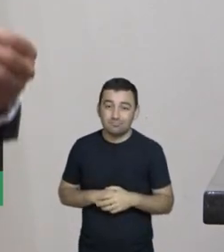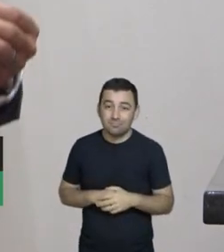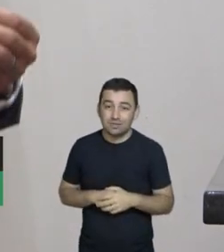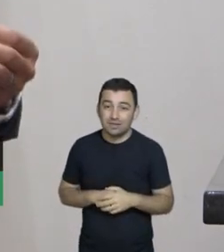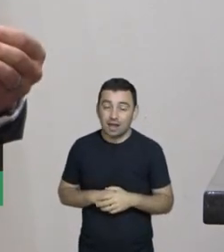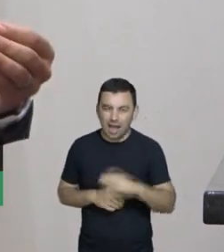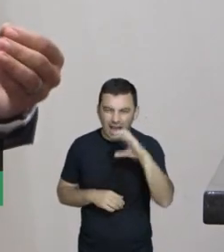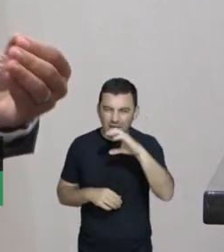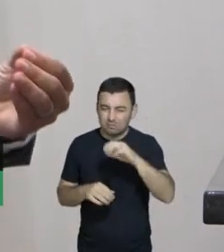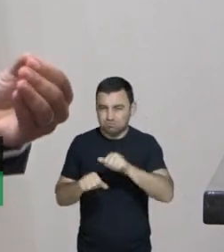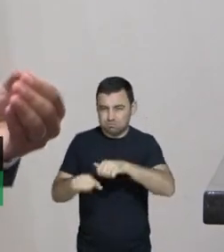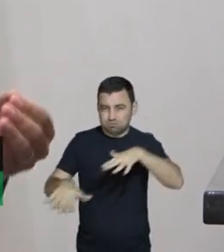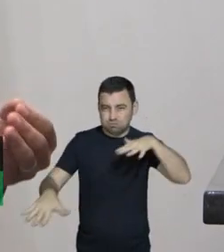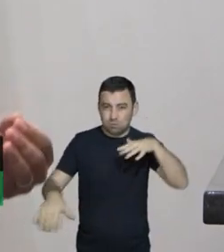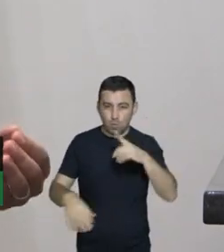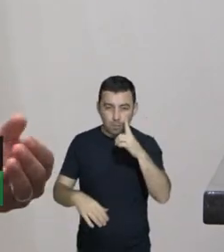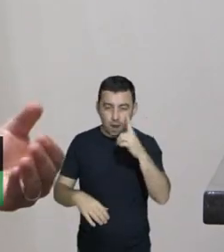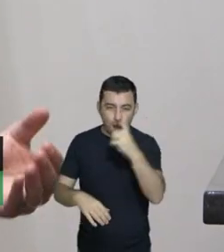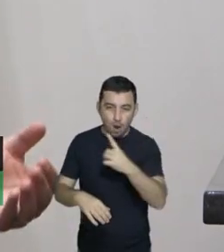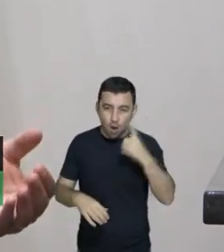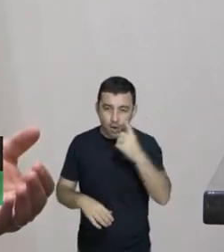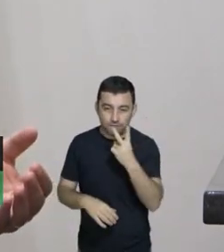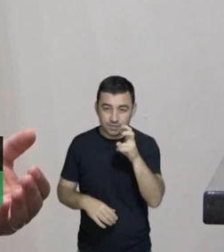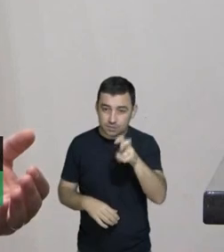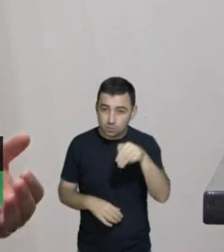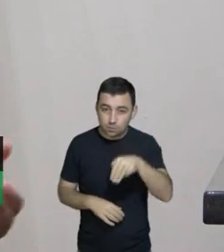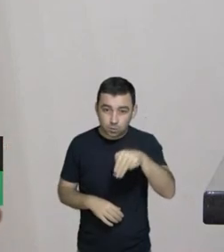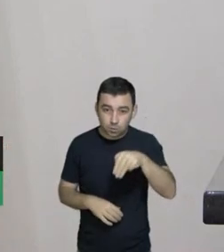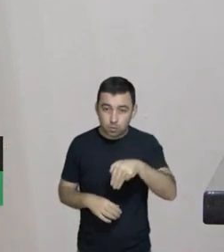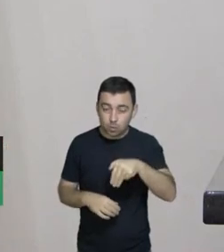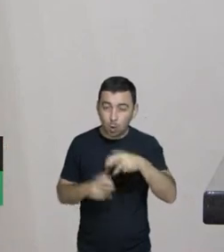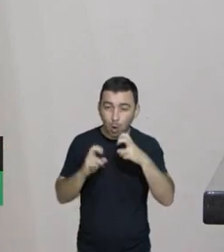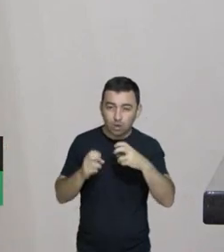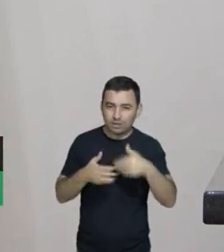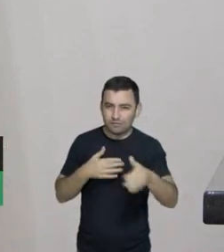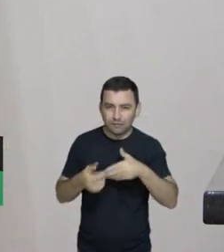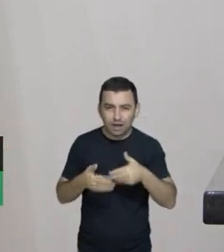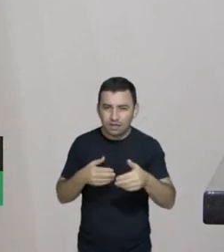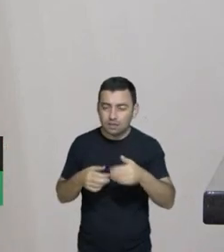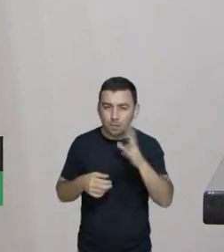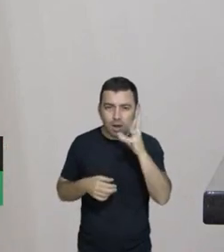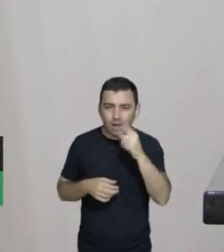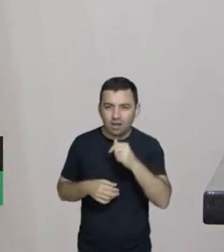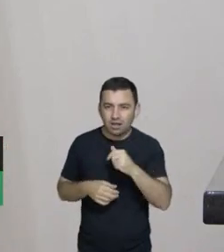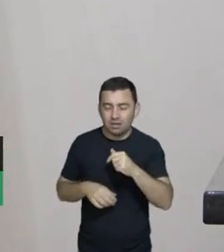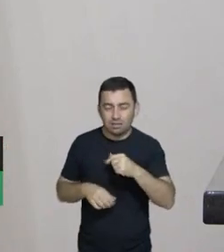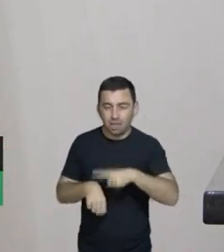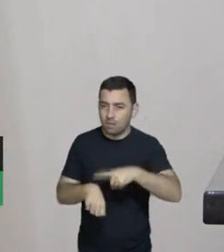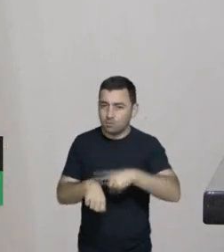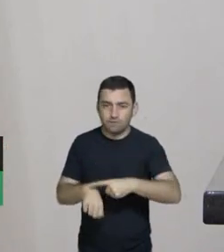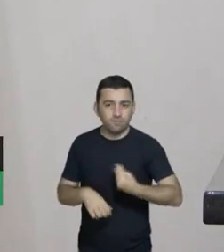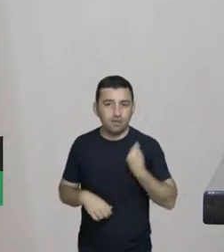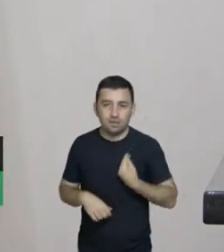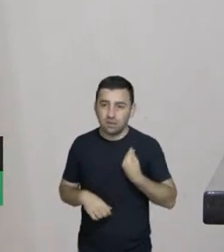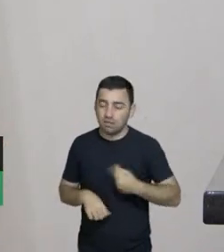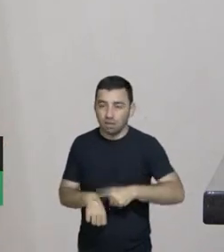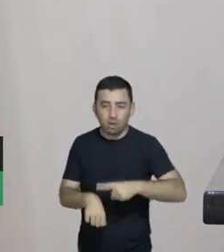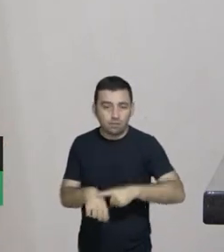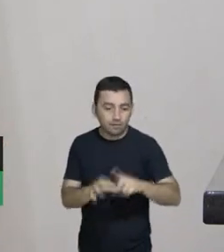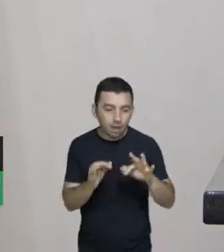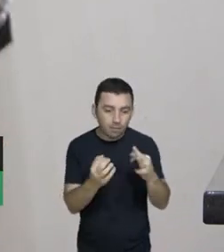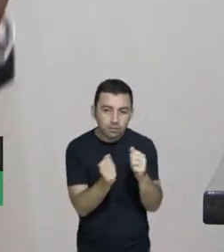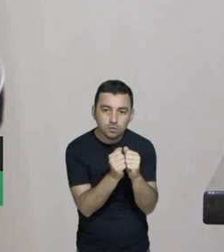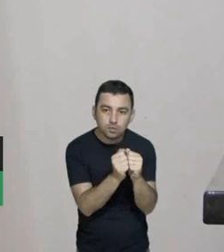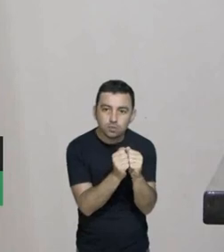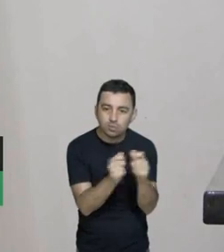pico, 1h25 de carro ou ônibus. Gente, é tempo de vida, é tempo na família, é tempo